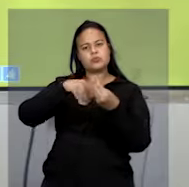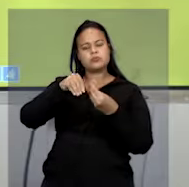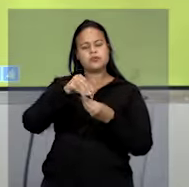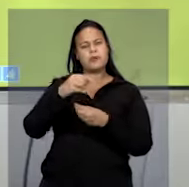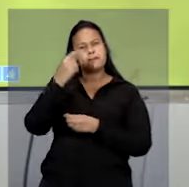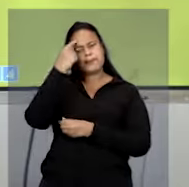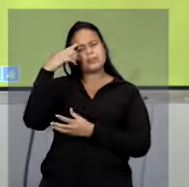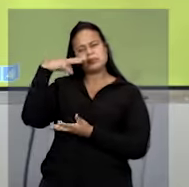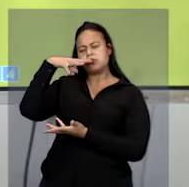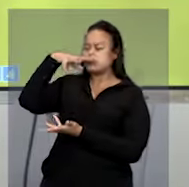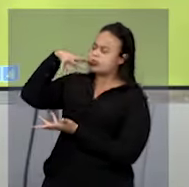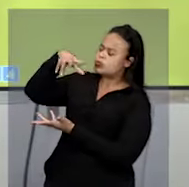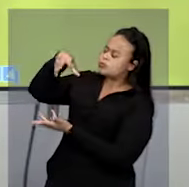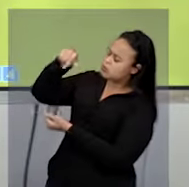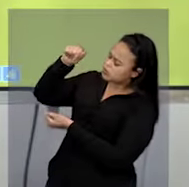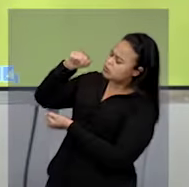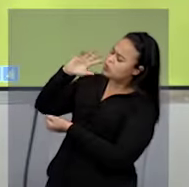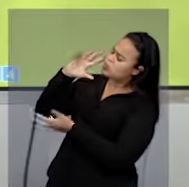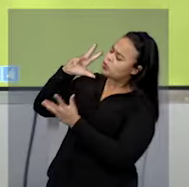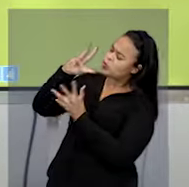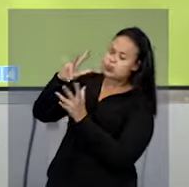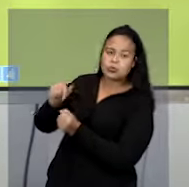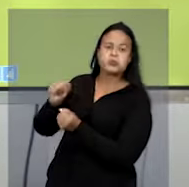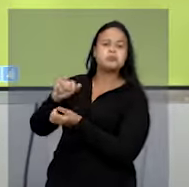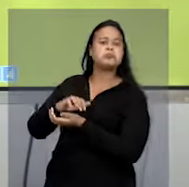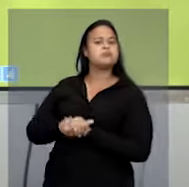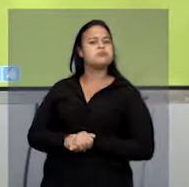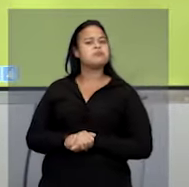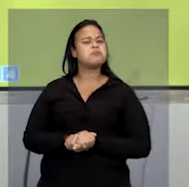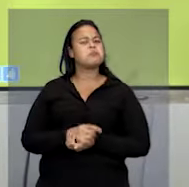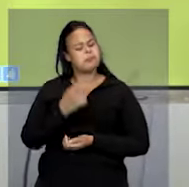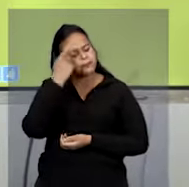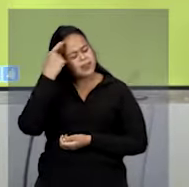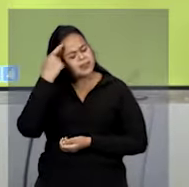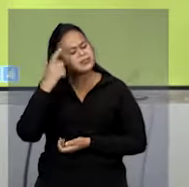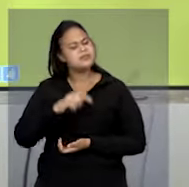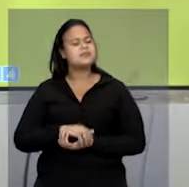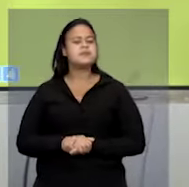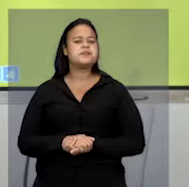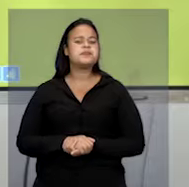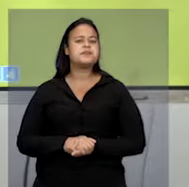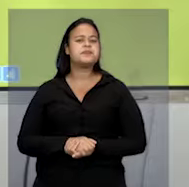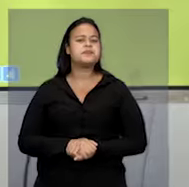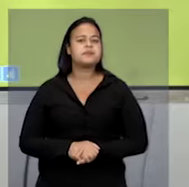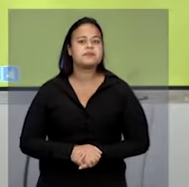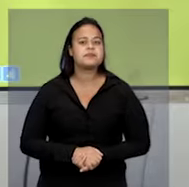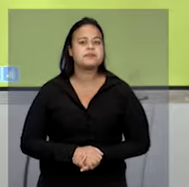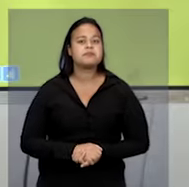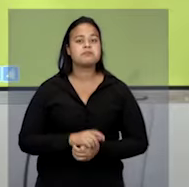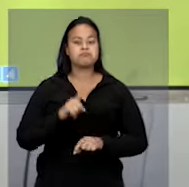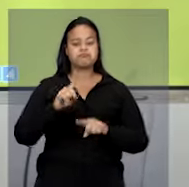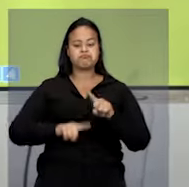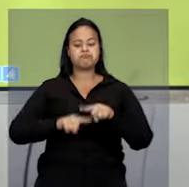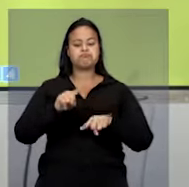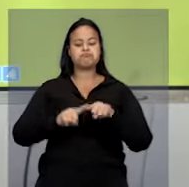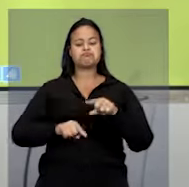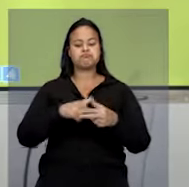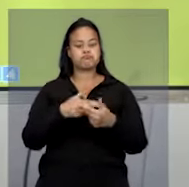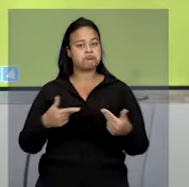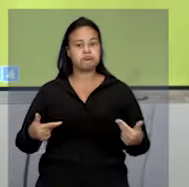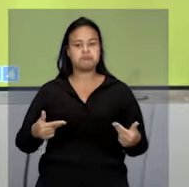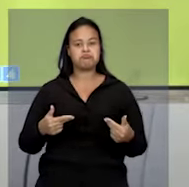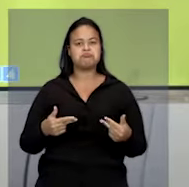cerca. Pense em tudo, pense em alguma coisa que o cerca, que seja material, que